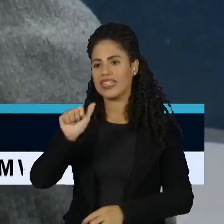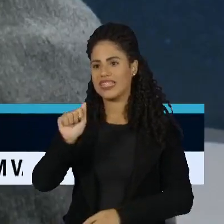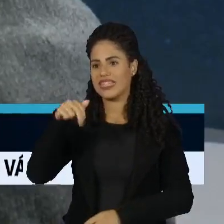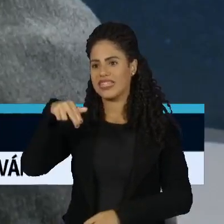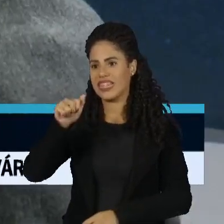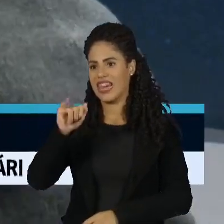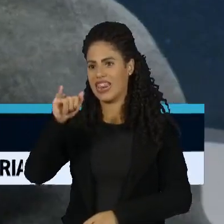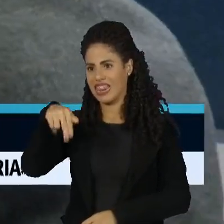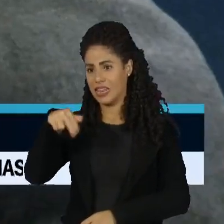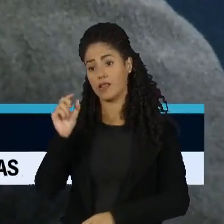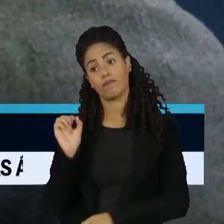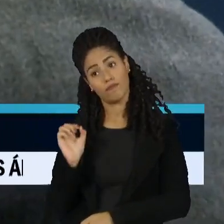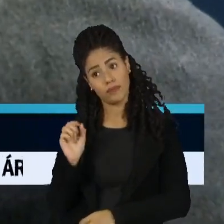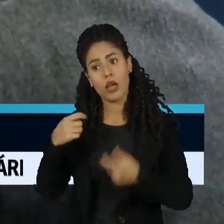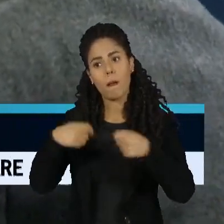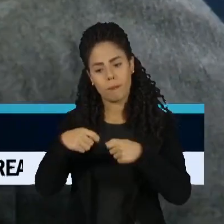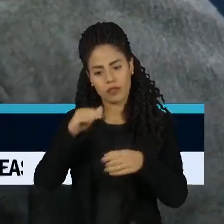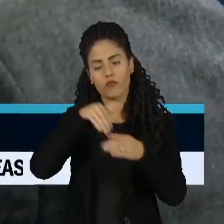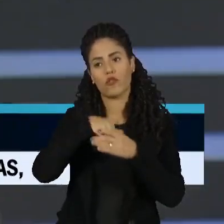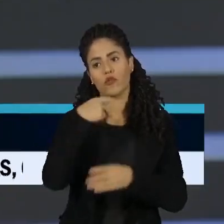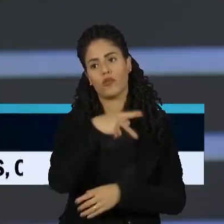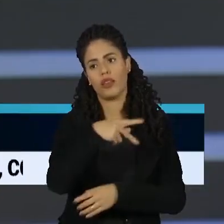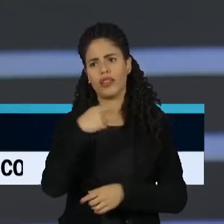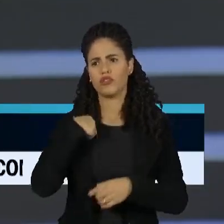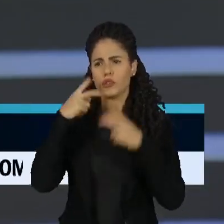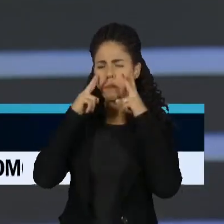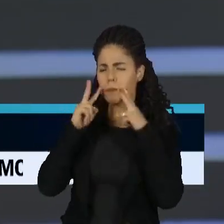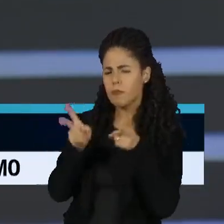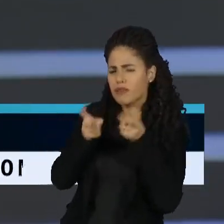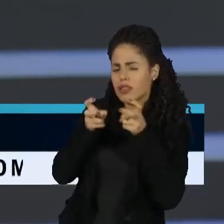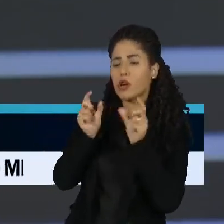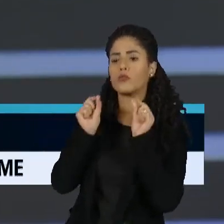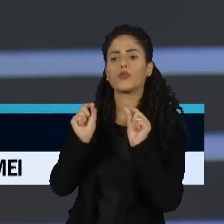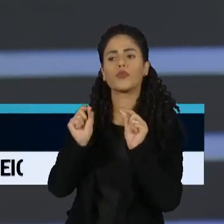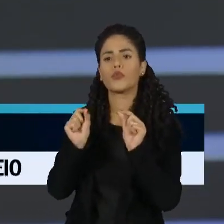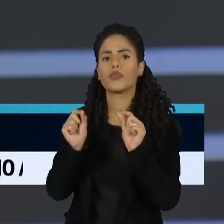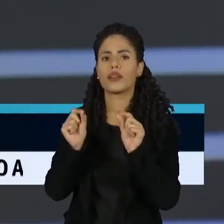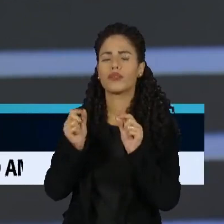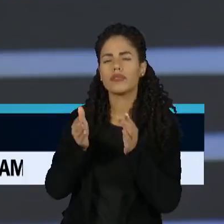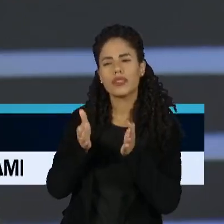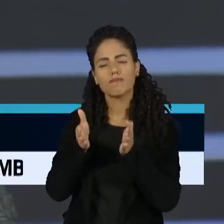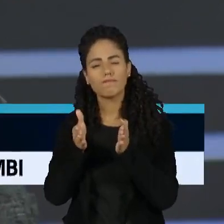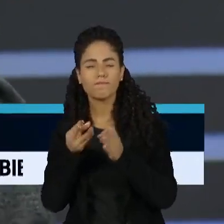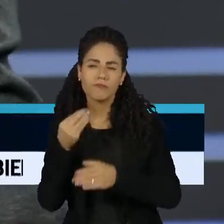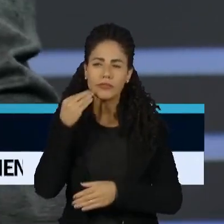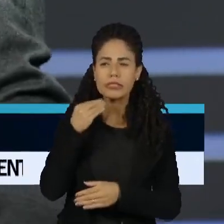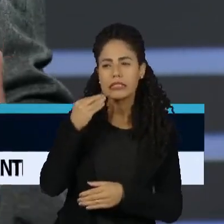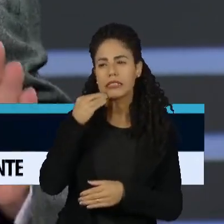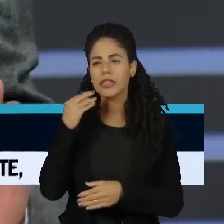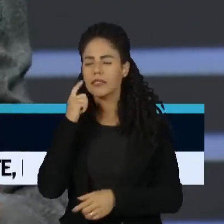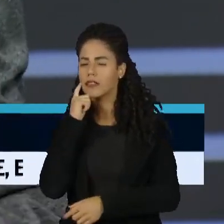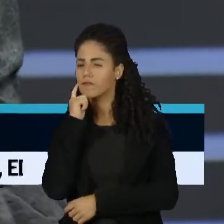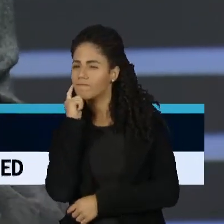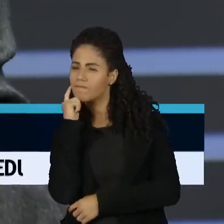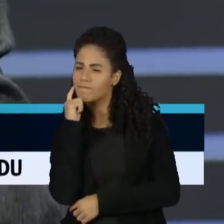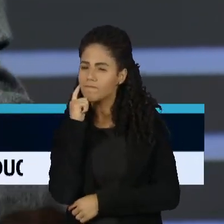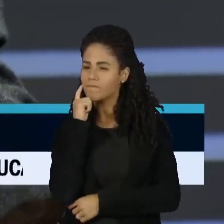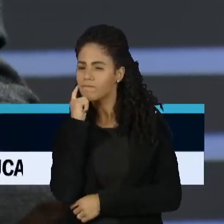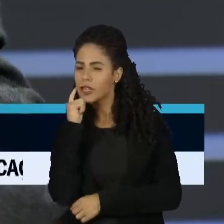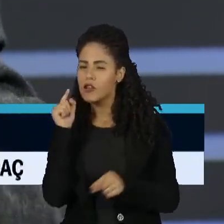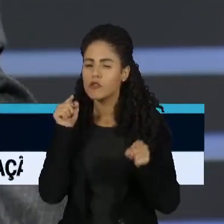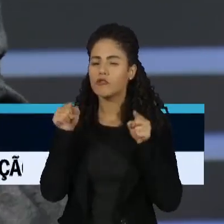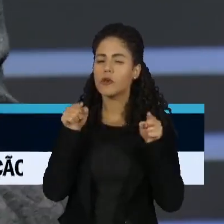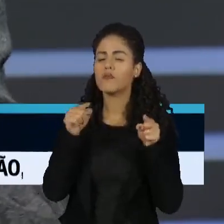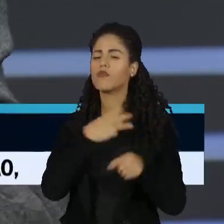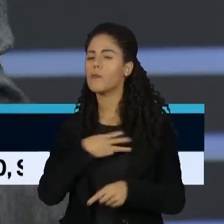tá no olho do furacão é a gente tem a impressão hoje de que você quase consegue adivinhar para onde vão os